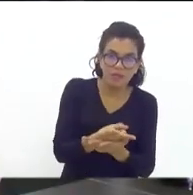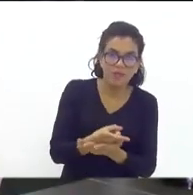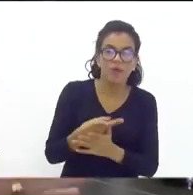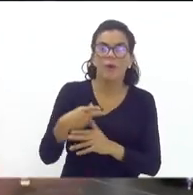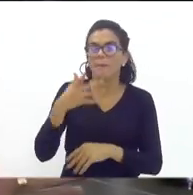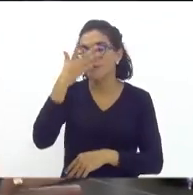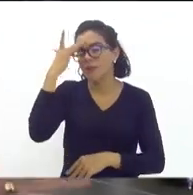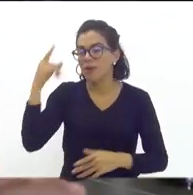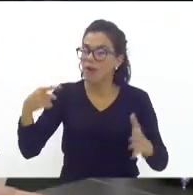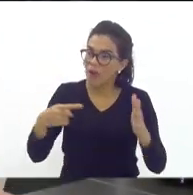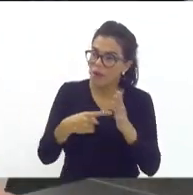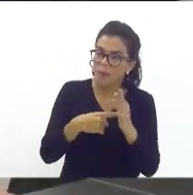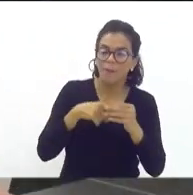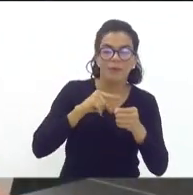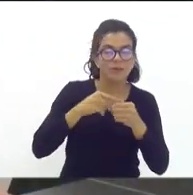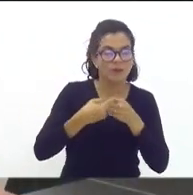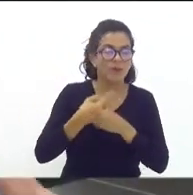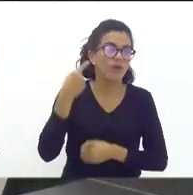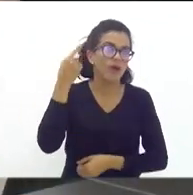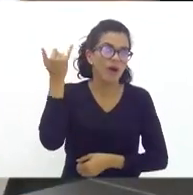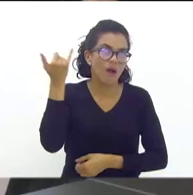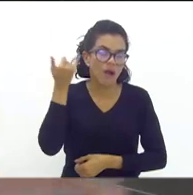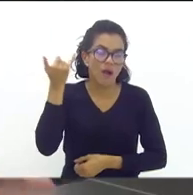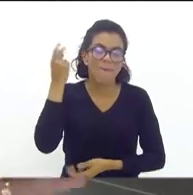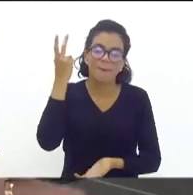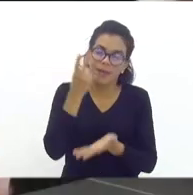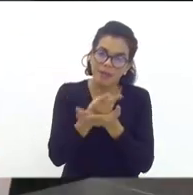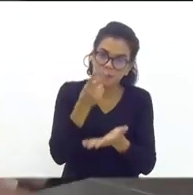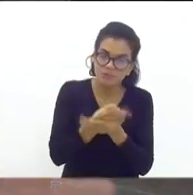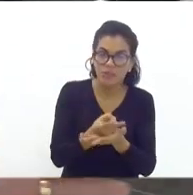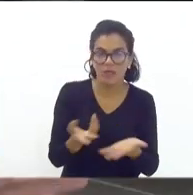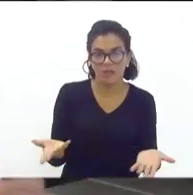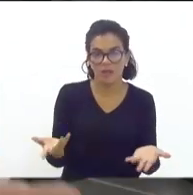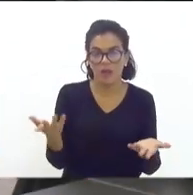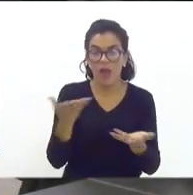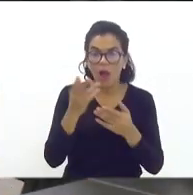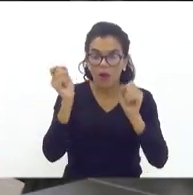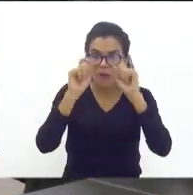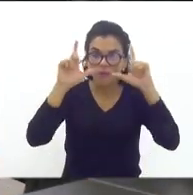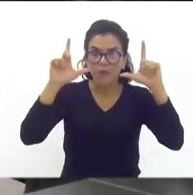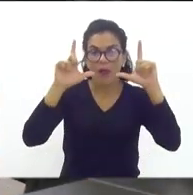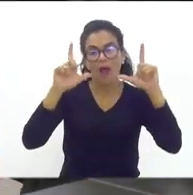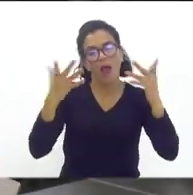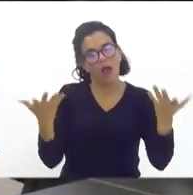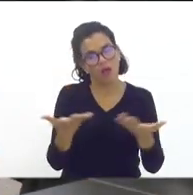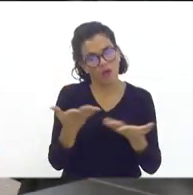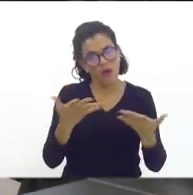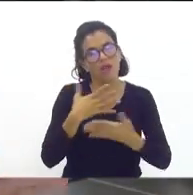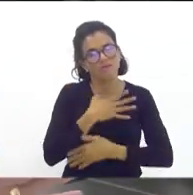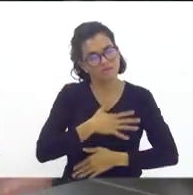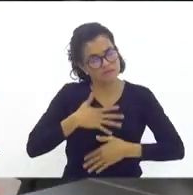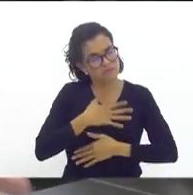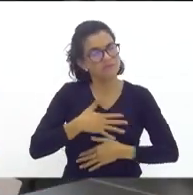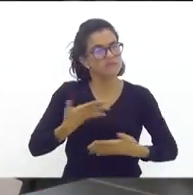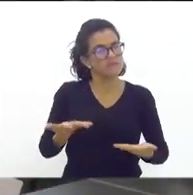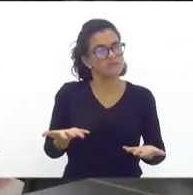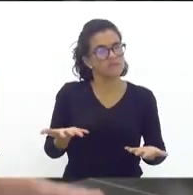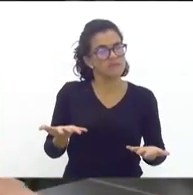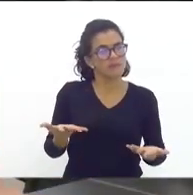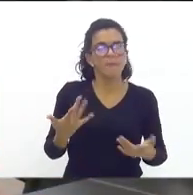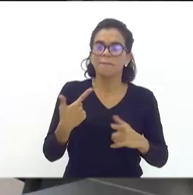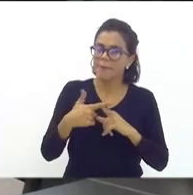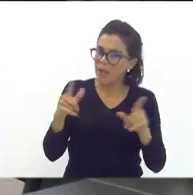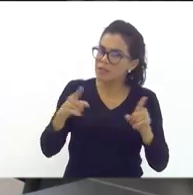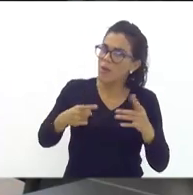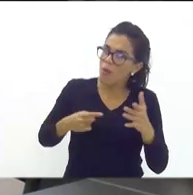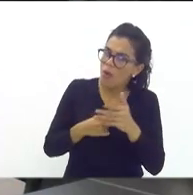pleito do interior é a mesma coisa então se a agência agora tá resolvendo acordar diferente a gente fica satisfeito vai ser diferente mas é um